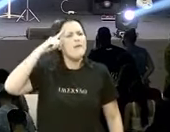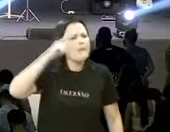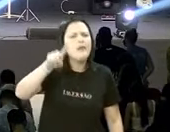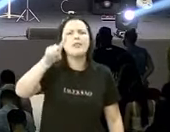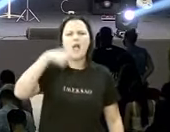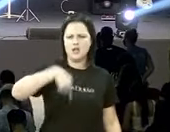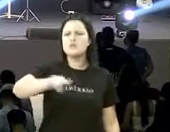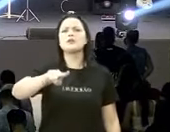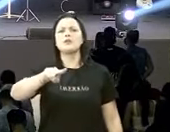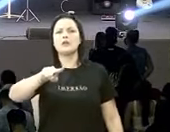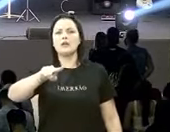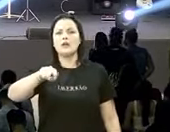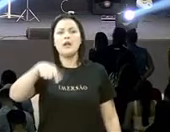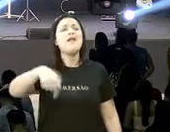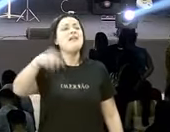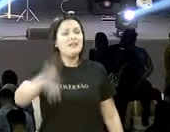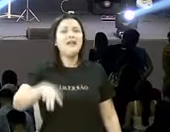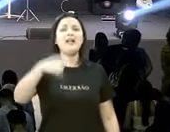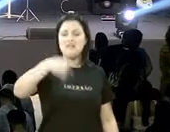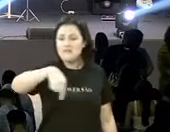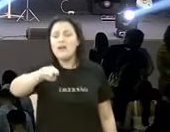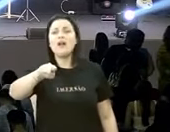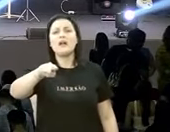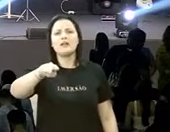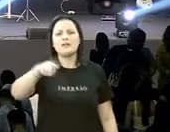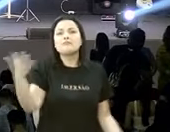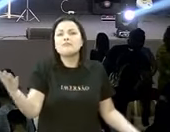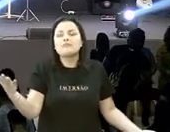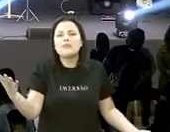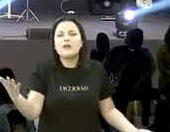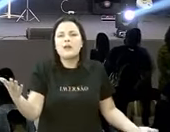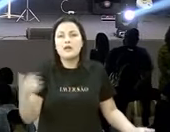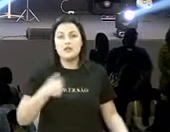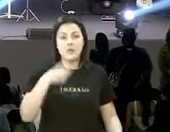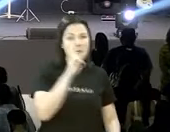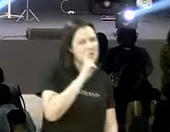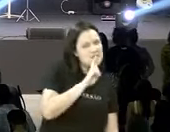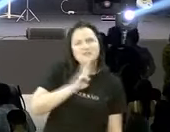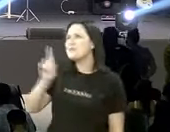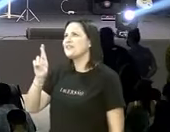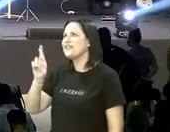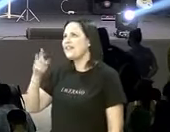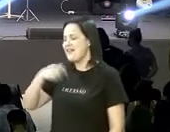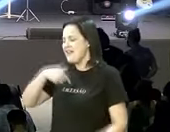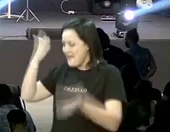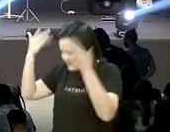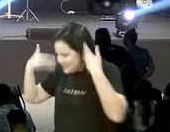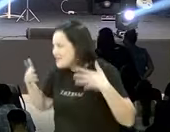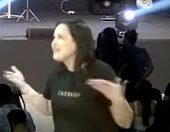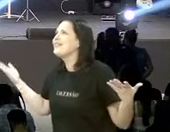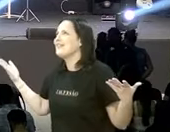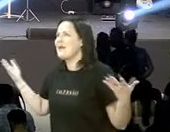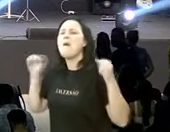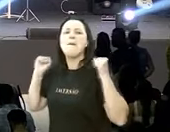E quem há de ir por nós? Então disse eu: Eis-me aqui,